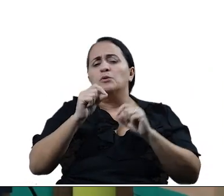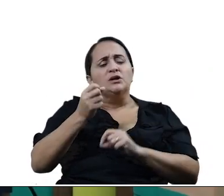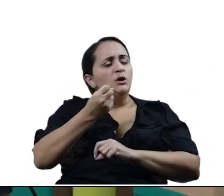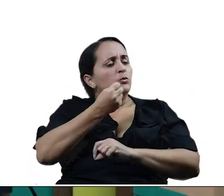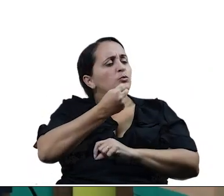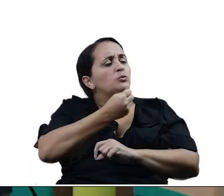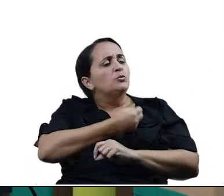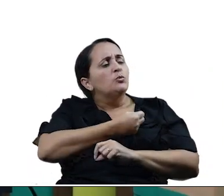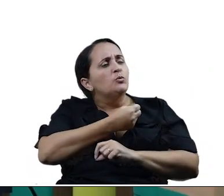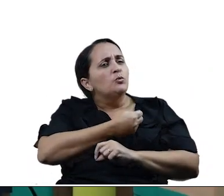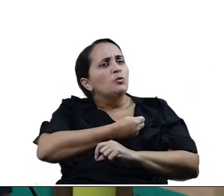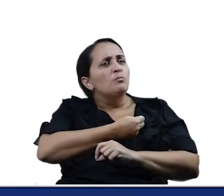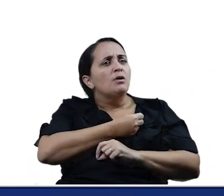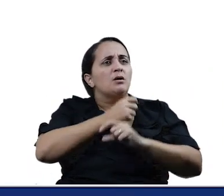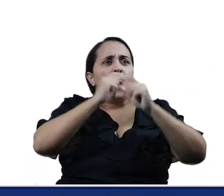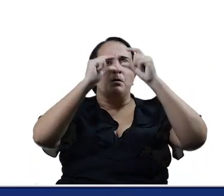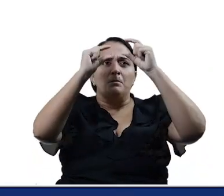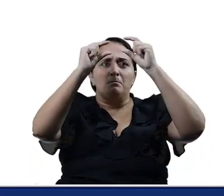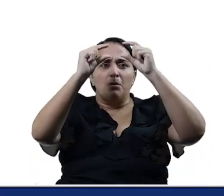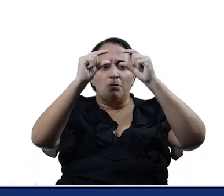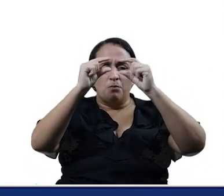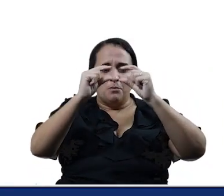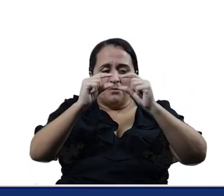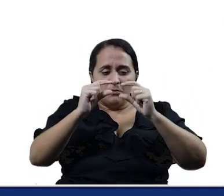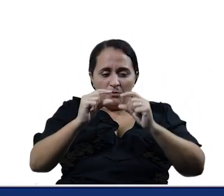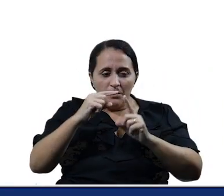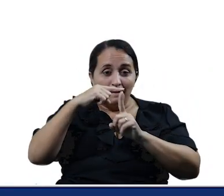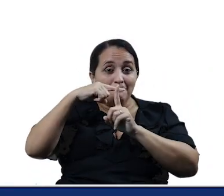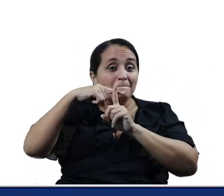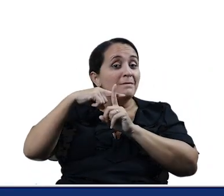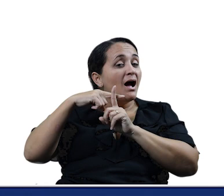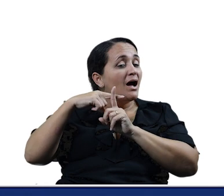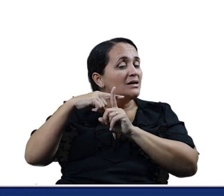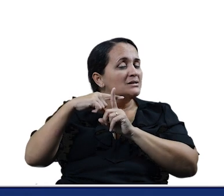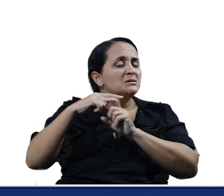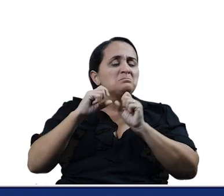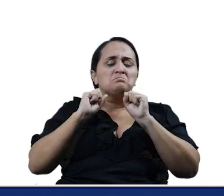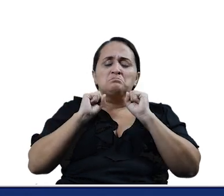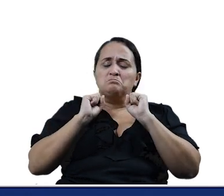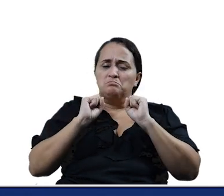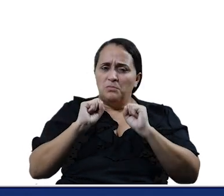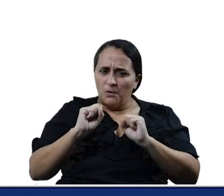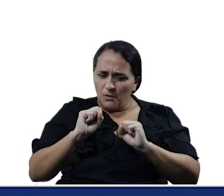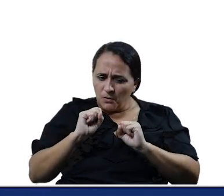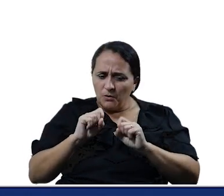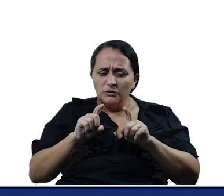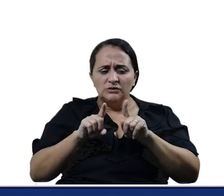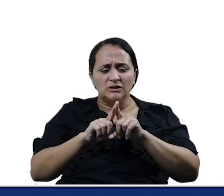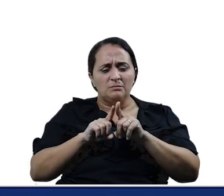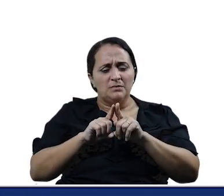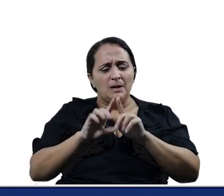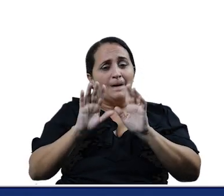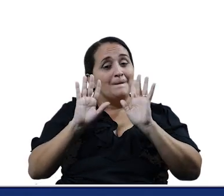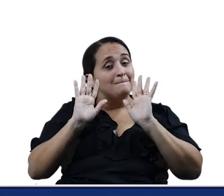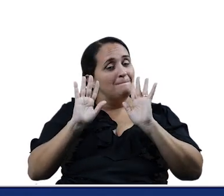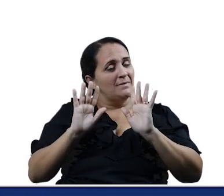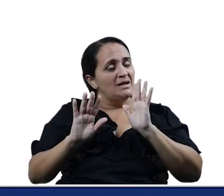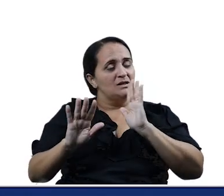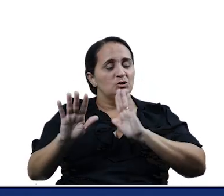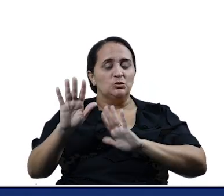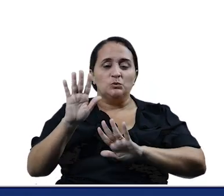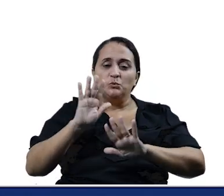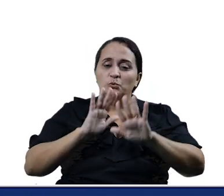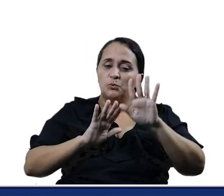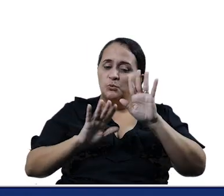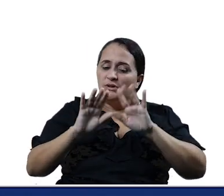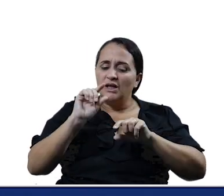fazer a continha de mais item por item, tá? A única coisa que a gente precisa ter cuidado nas contas